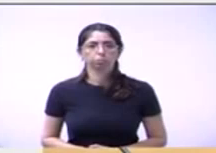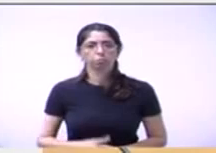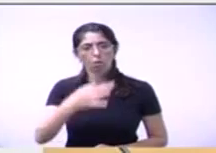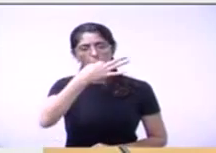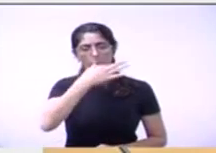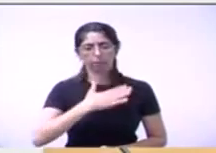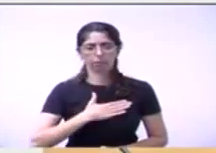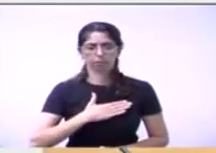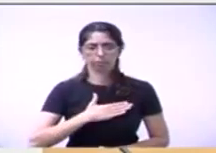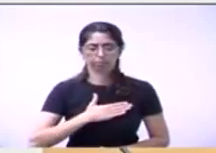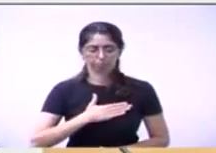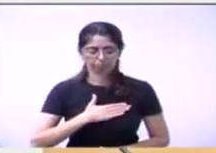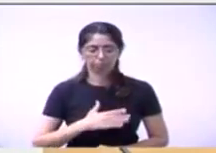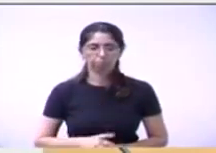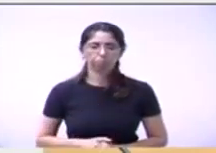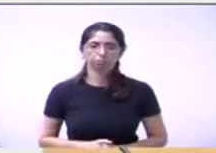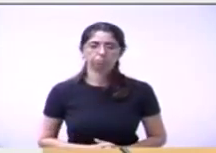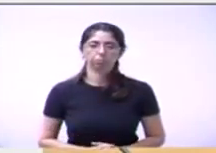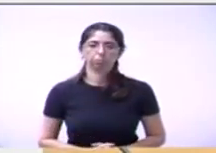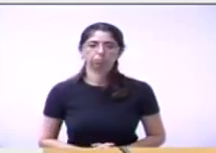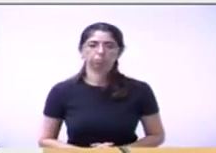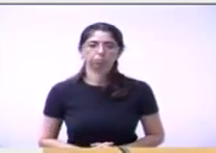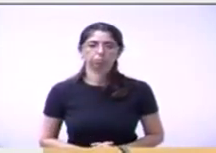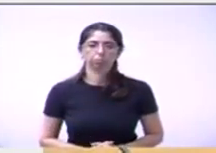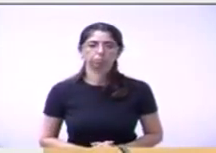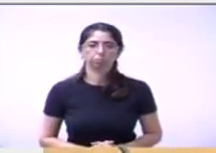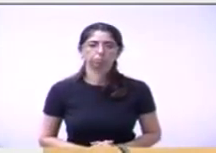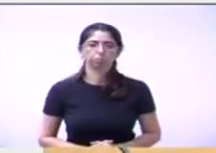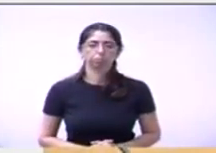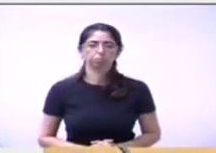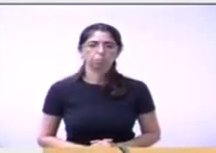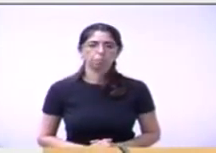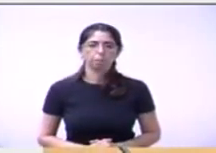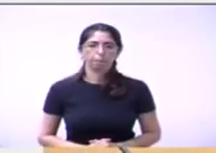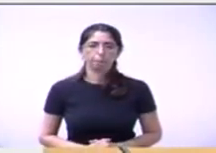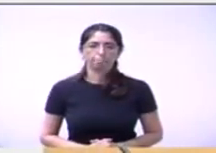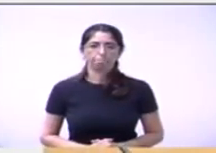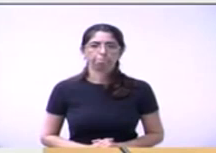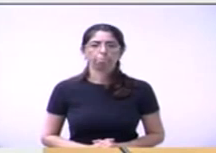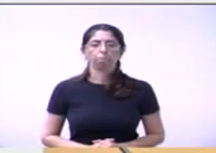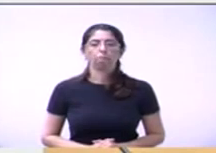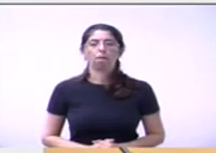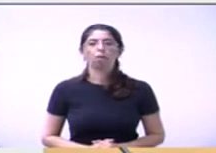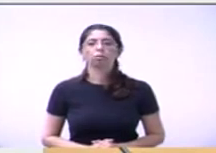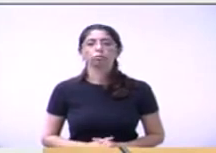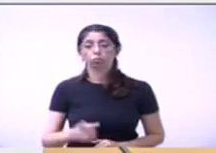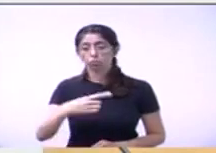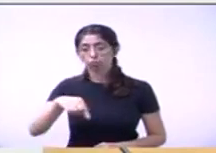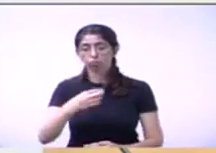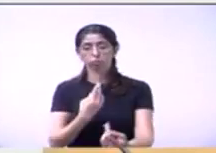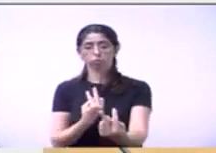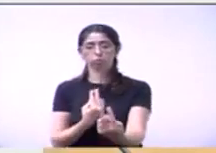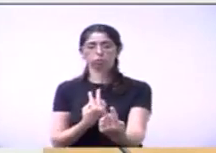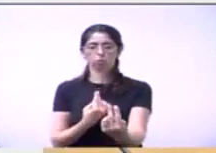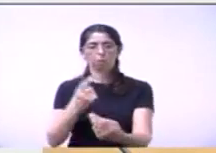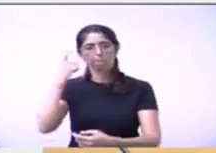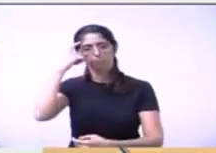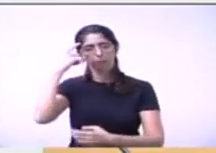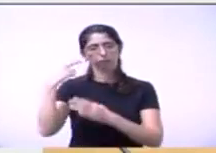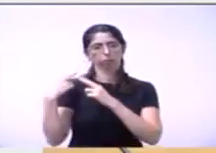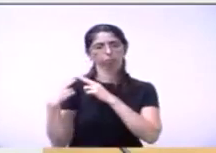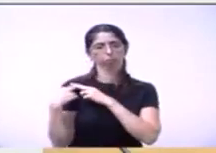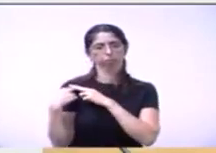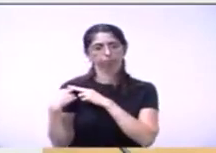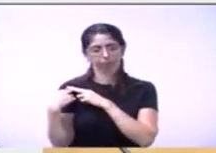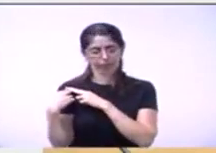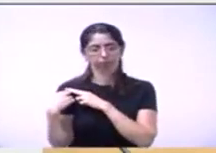esse desafio. Eu também estou, tanto quanto vocês, com essa responsabilidade e creio